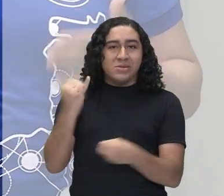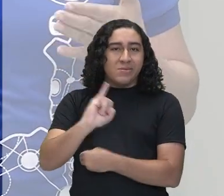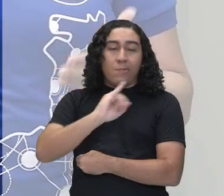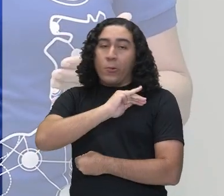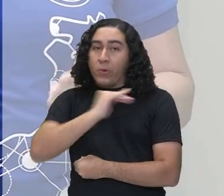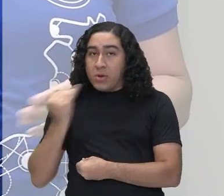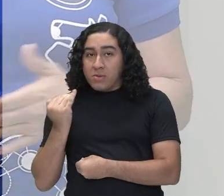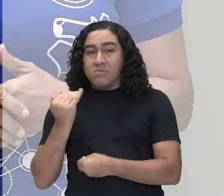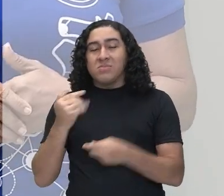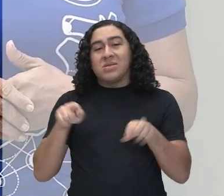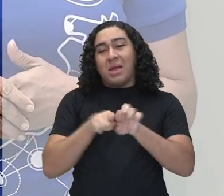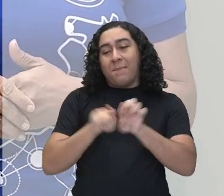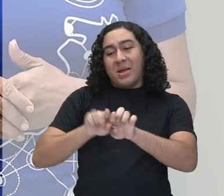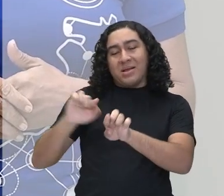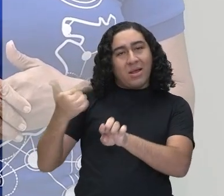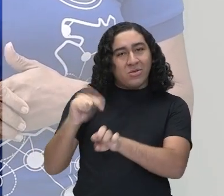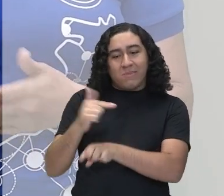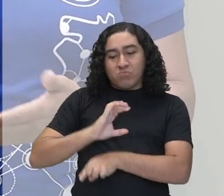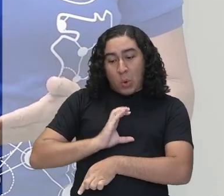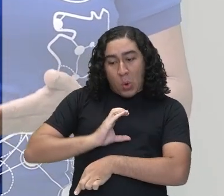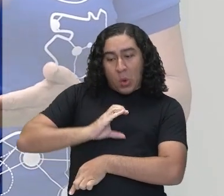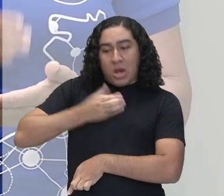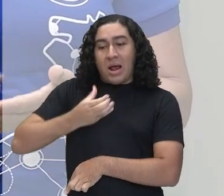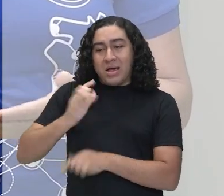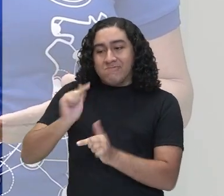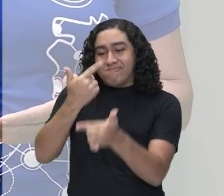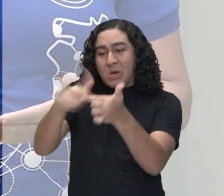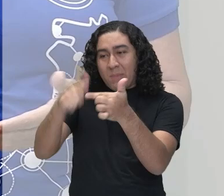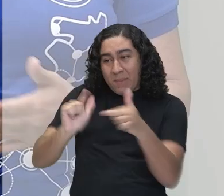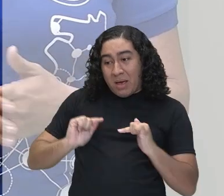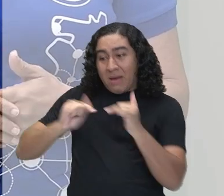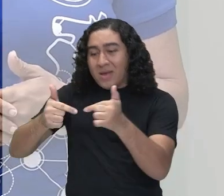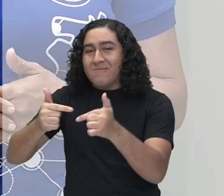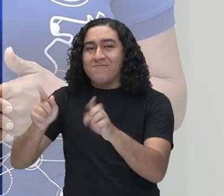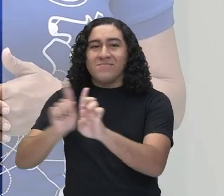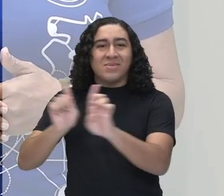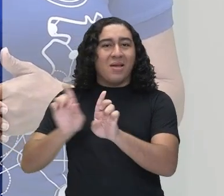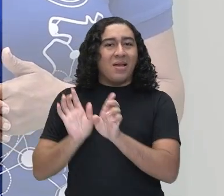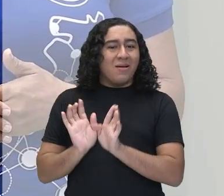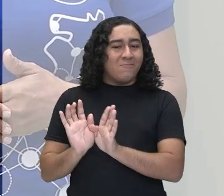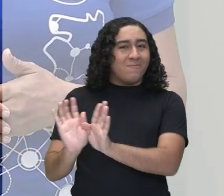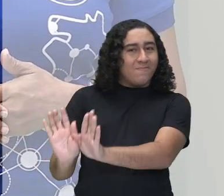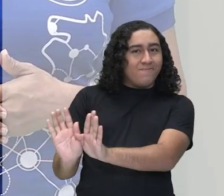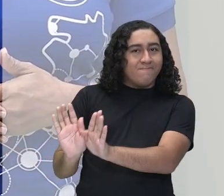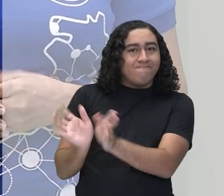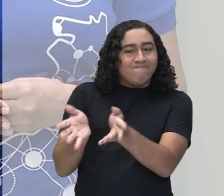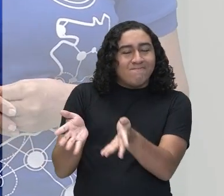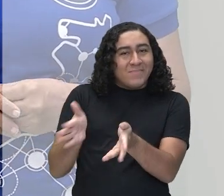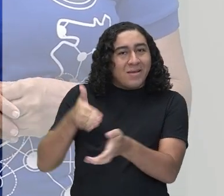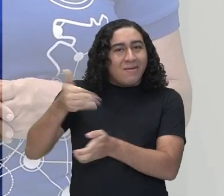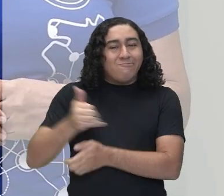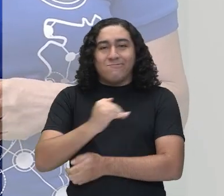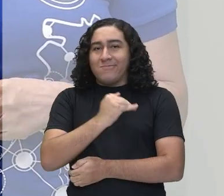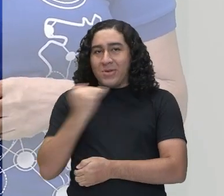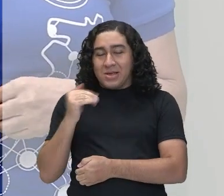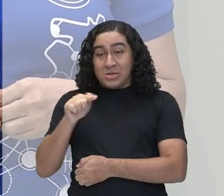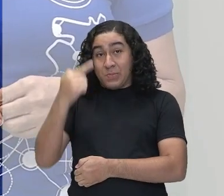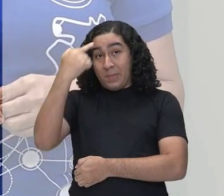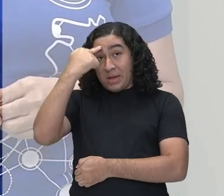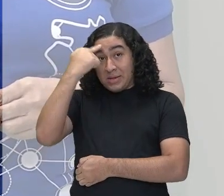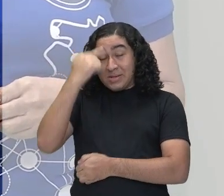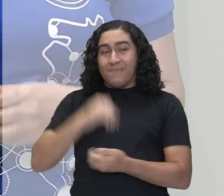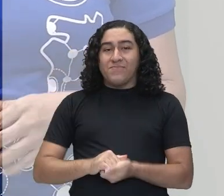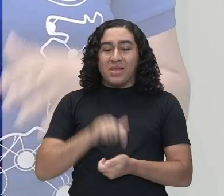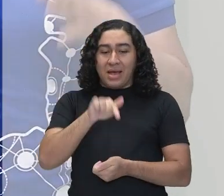Não encaram os problemas, eles querem se afastar dos problemas. Então, esta foi a